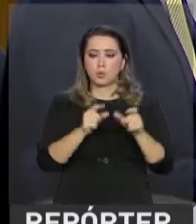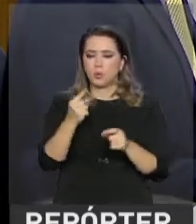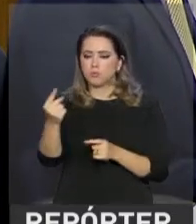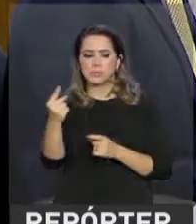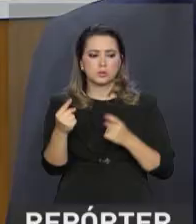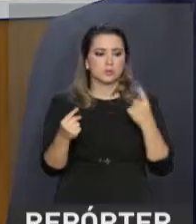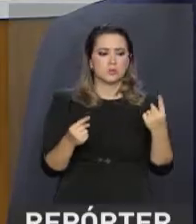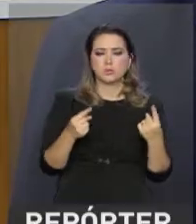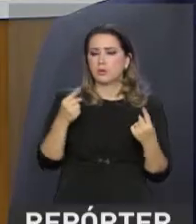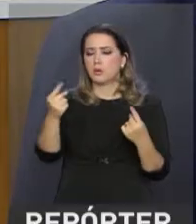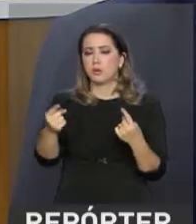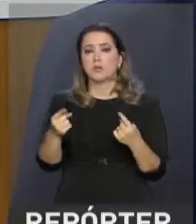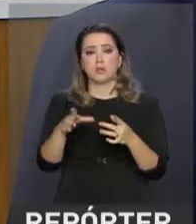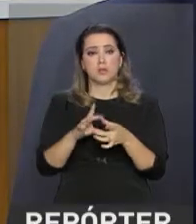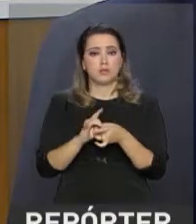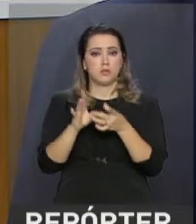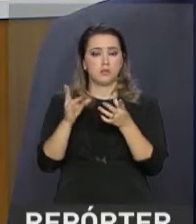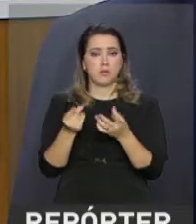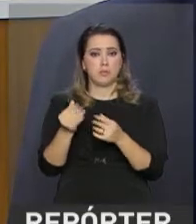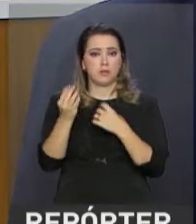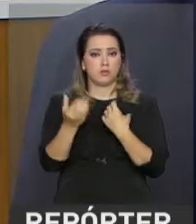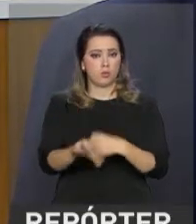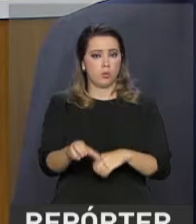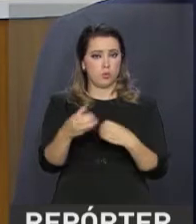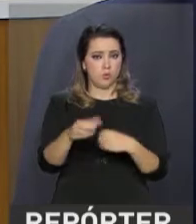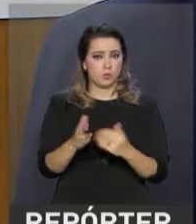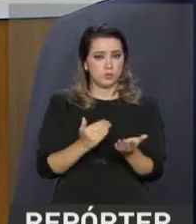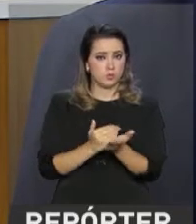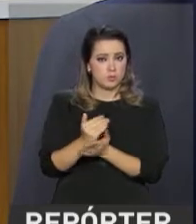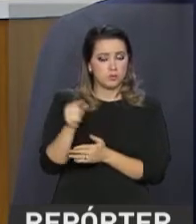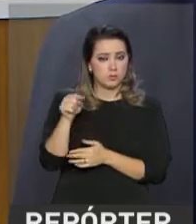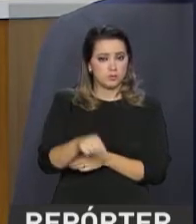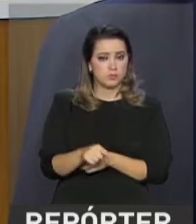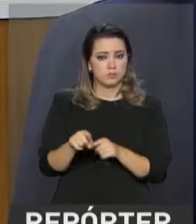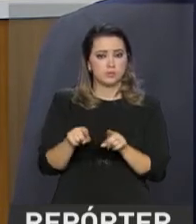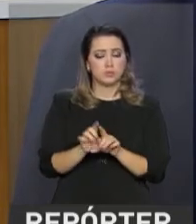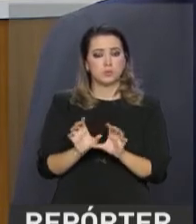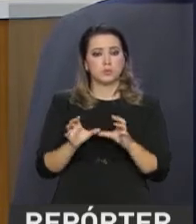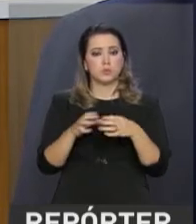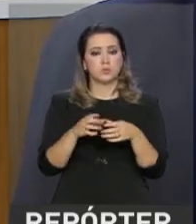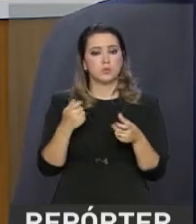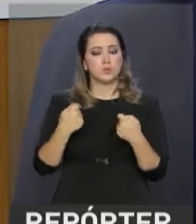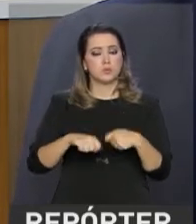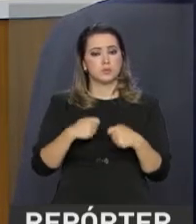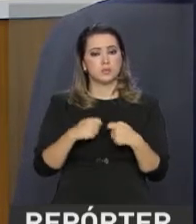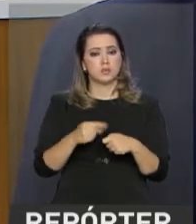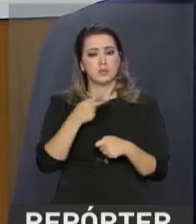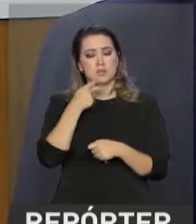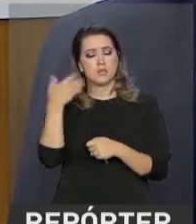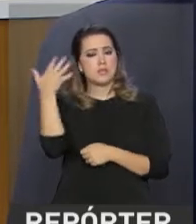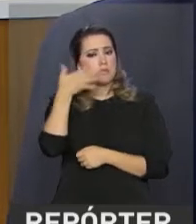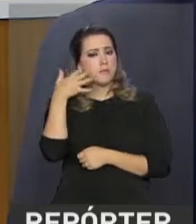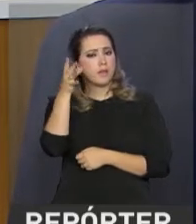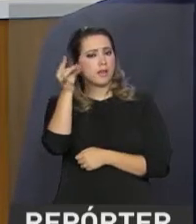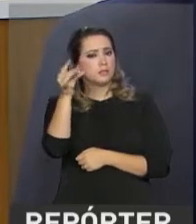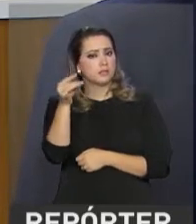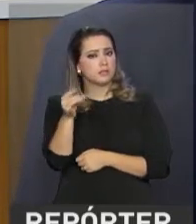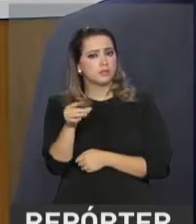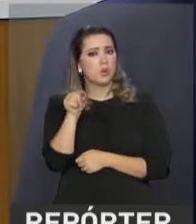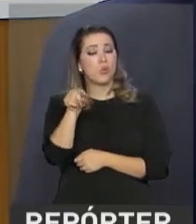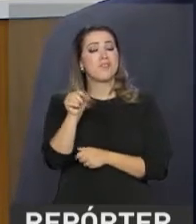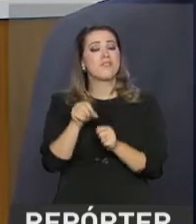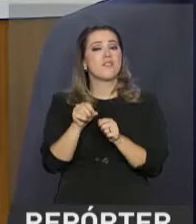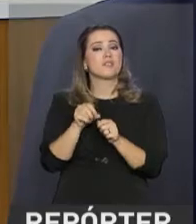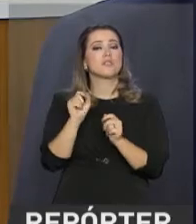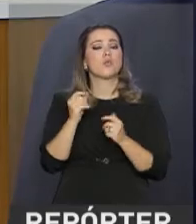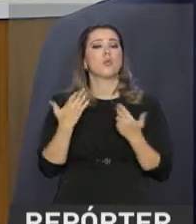pessoa que for autorizado concurso a partir de agora o órgão terá que justificar exatamente o que ela vai